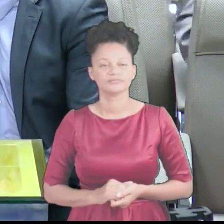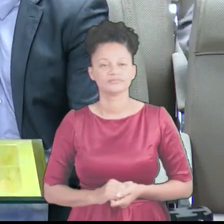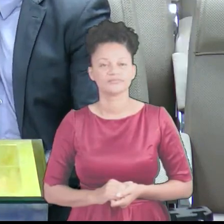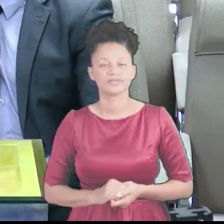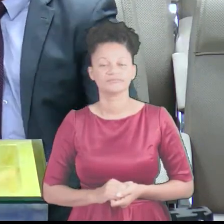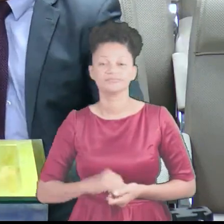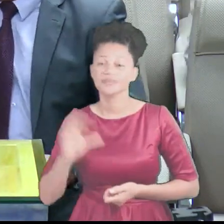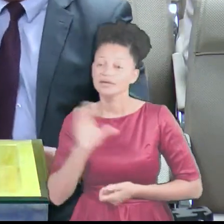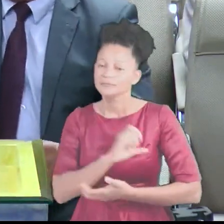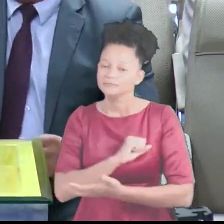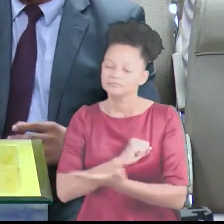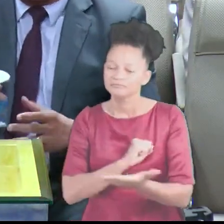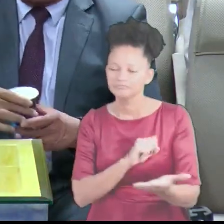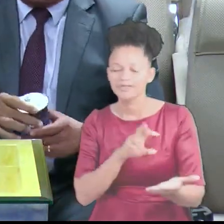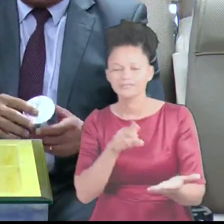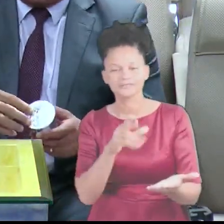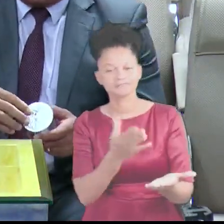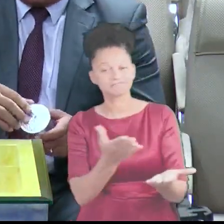Meus queridos irmãos,